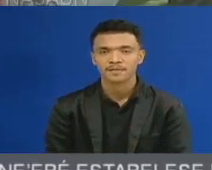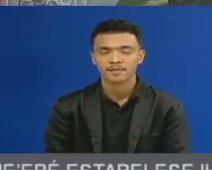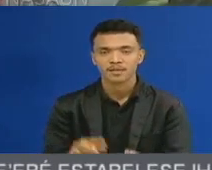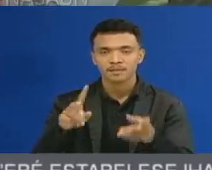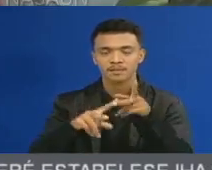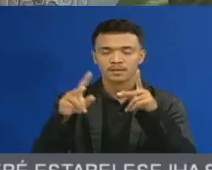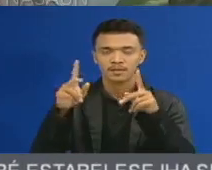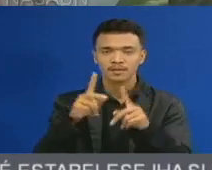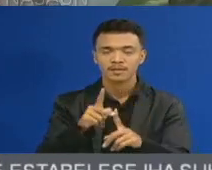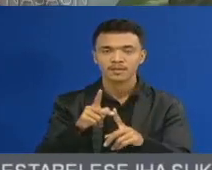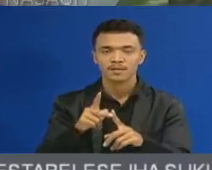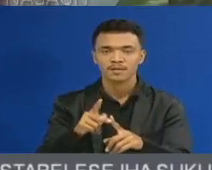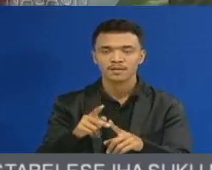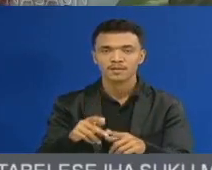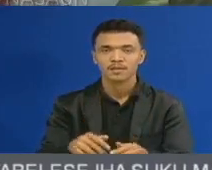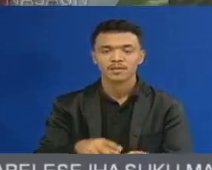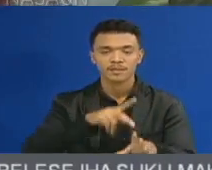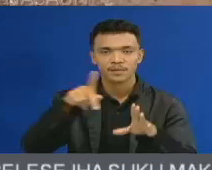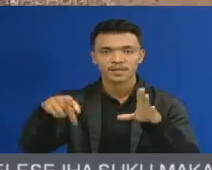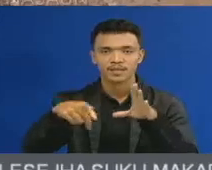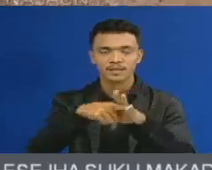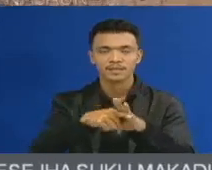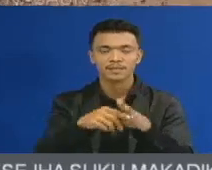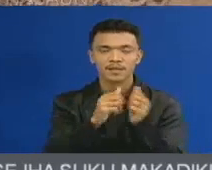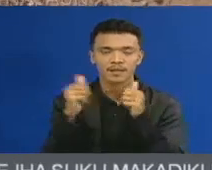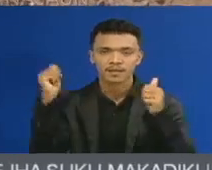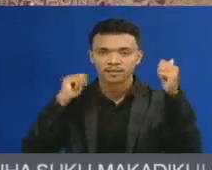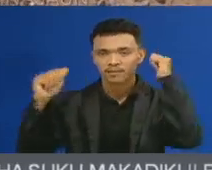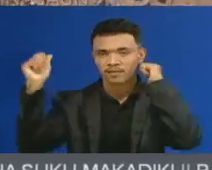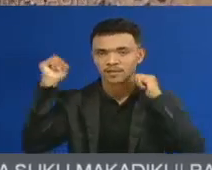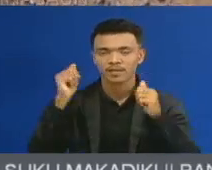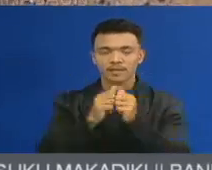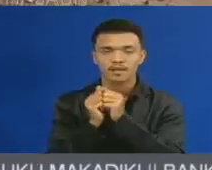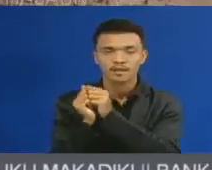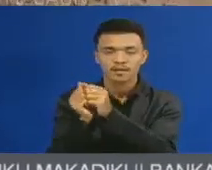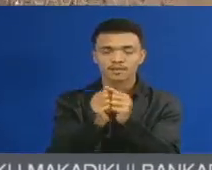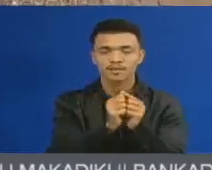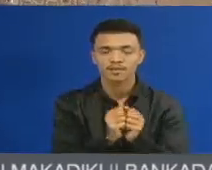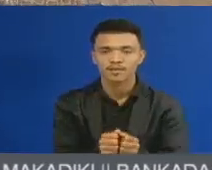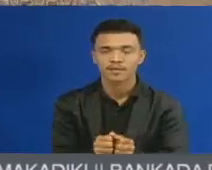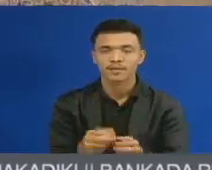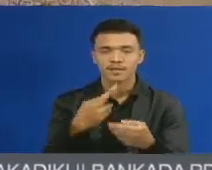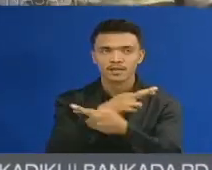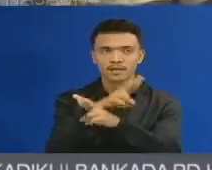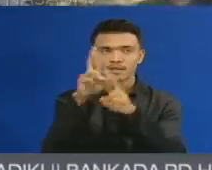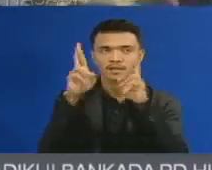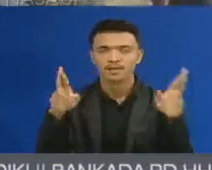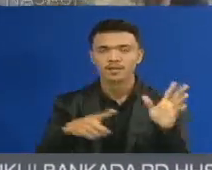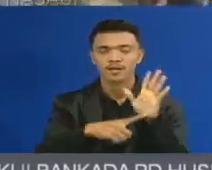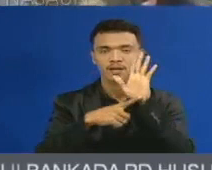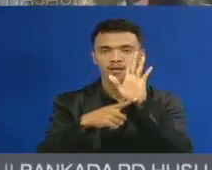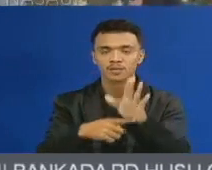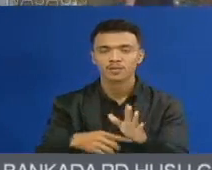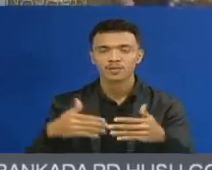parceiro multilateral, Siranebe participa em exercício conjunto Irané. Resultado, use exercício Irané a tudo moscata